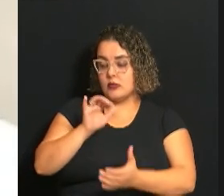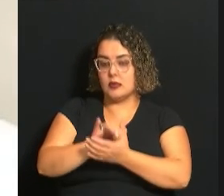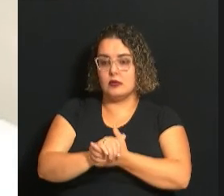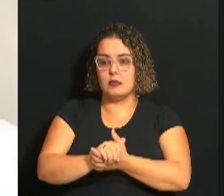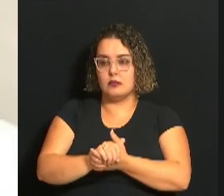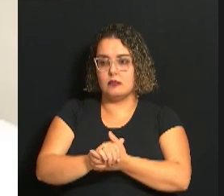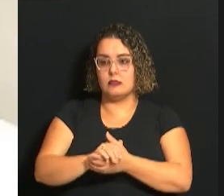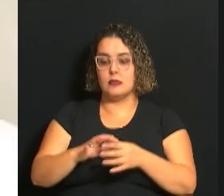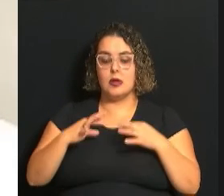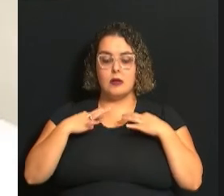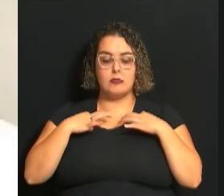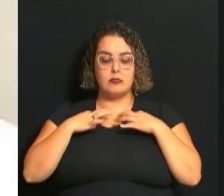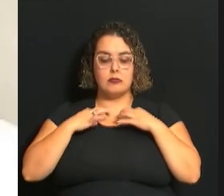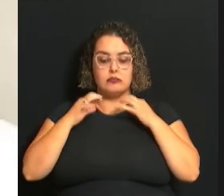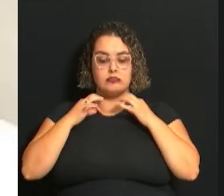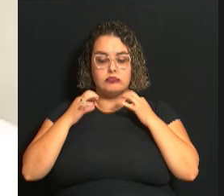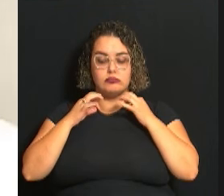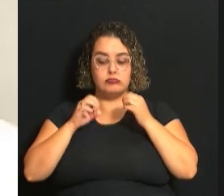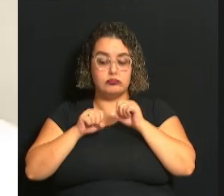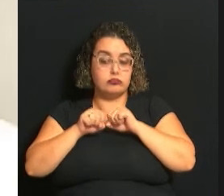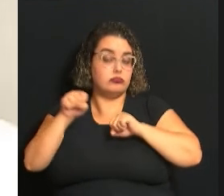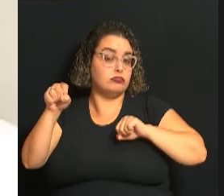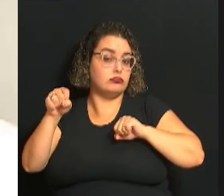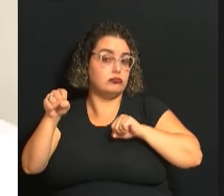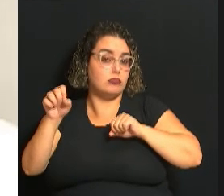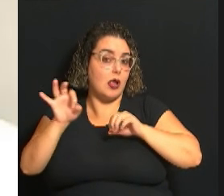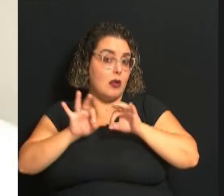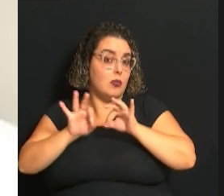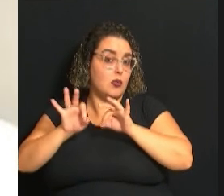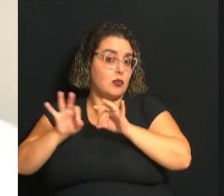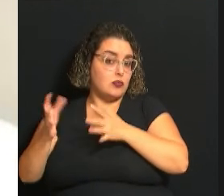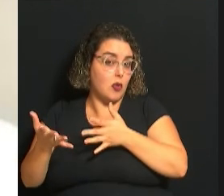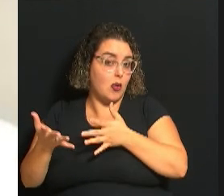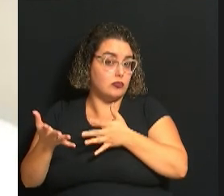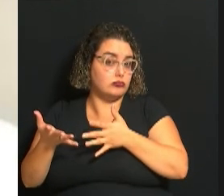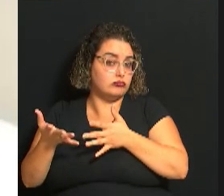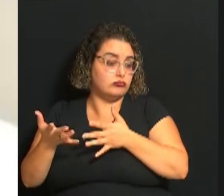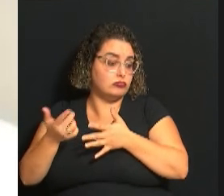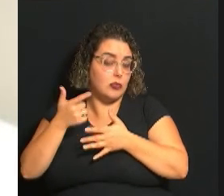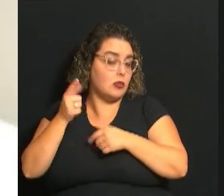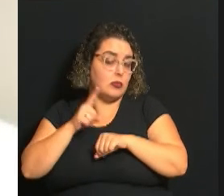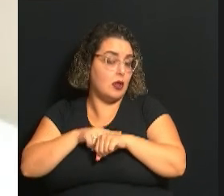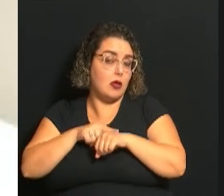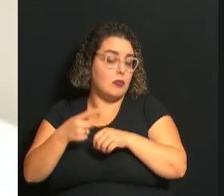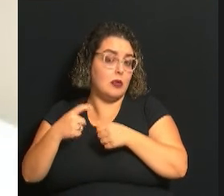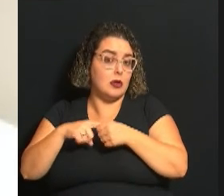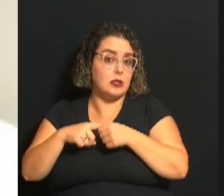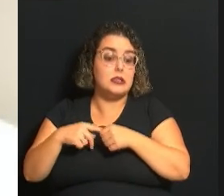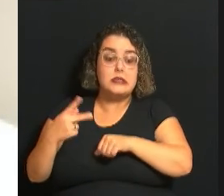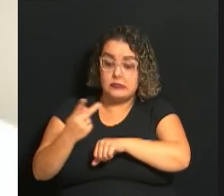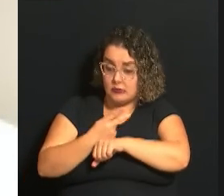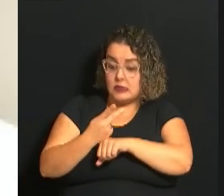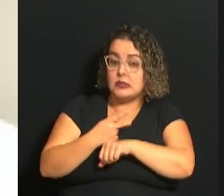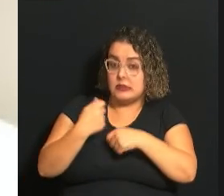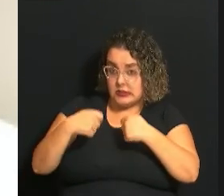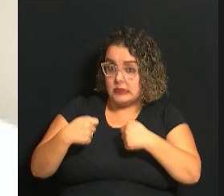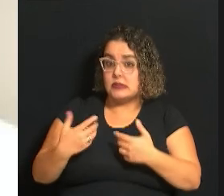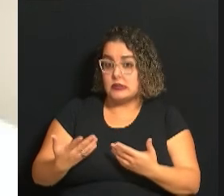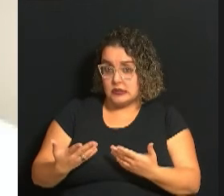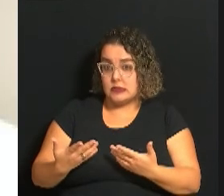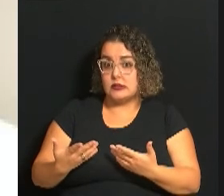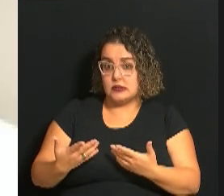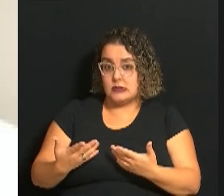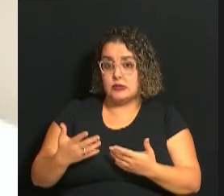Mulher Maravilha vai para o concerto e não tem hora para voltar. E se eu precisar de ajuda, eu vou buscá-la, sim. Então, primeira